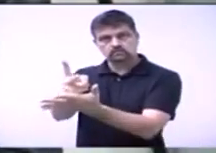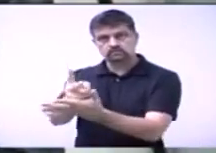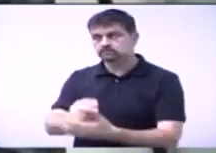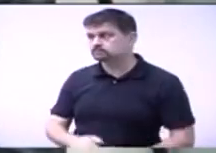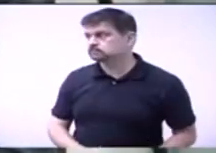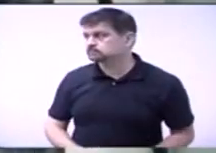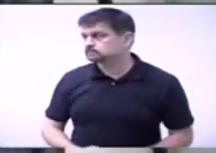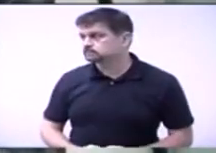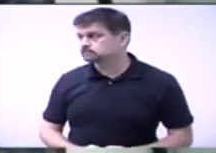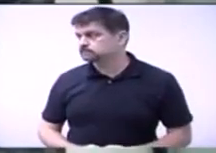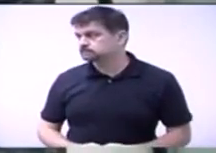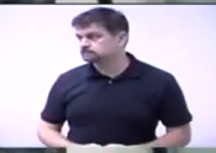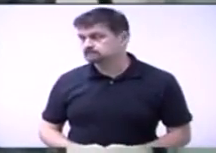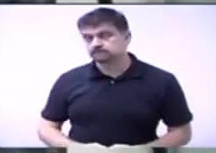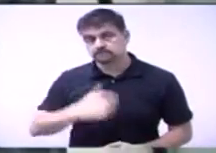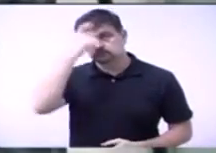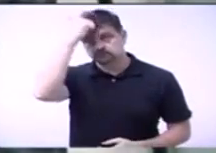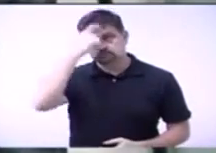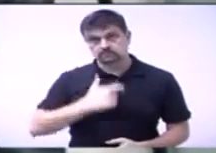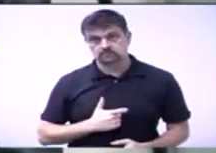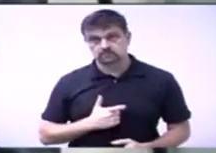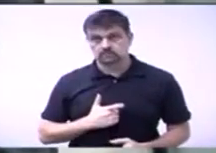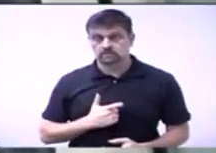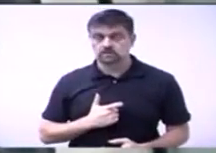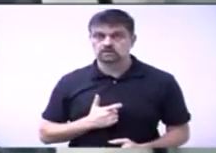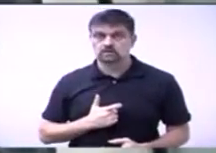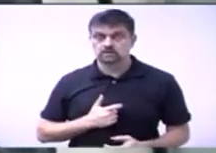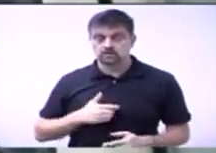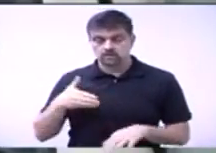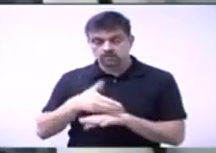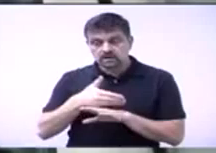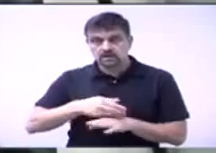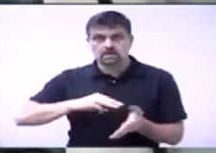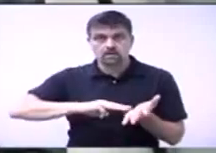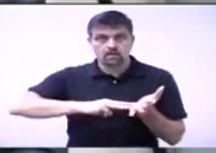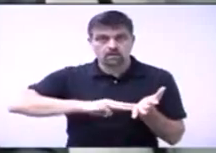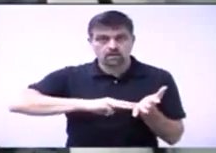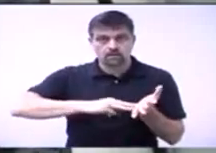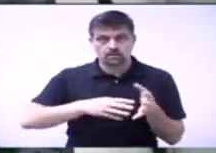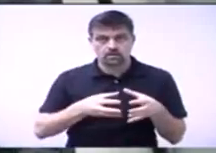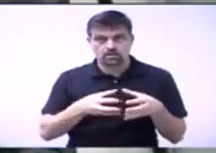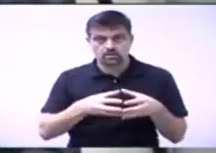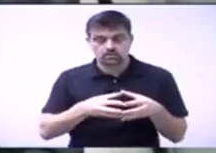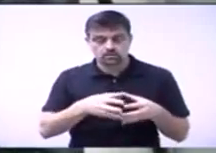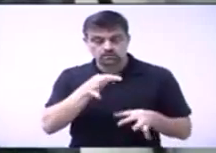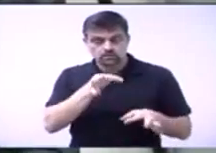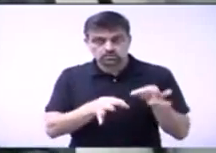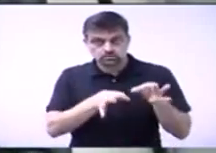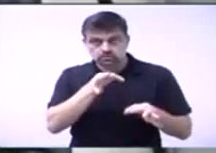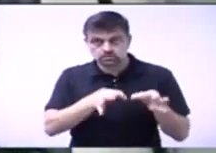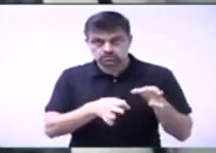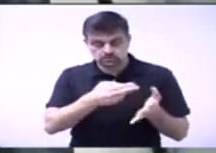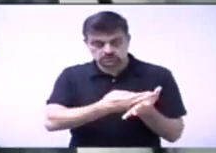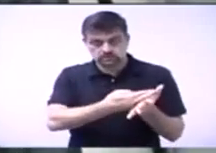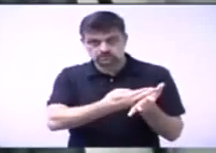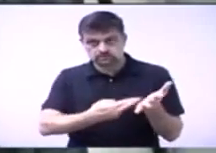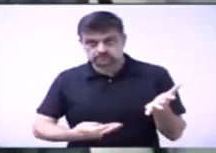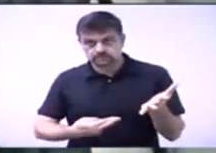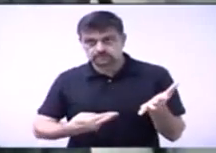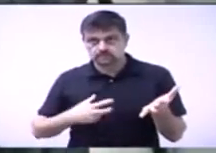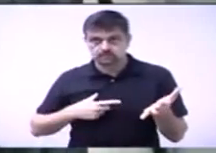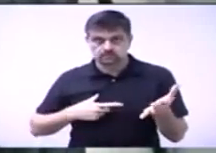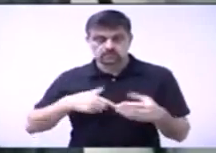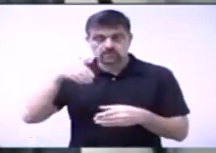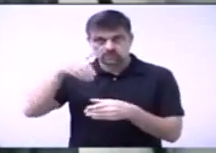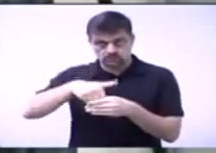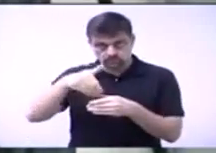outros vereadores. Eu sou um dos membros da Comissão de Justiça e Redação, que num primeiro momento